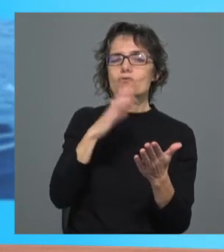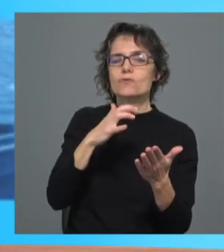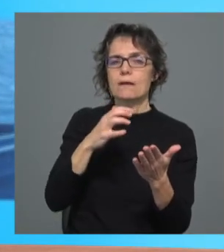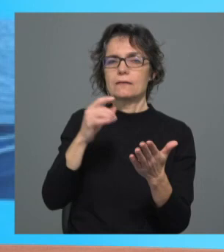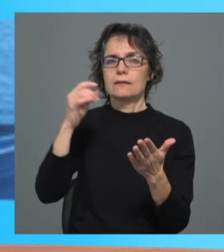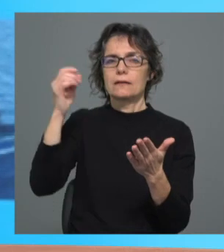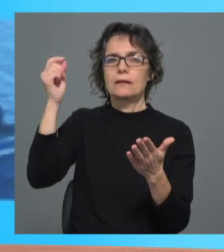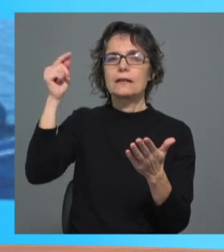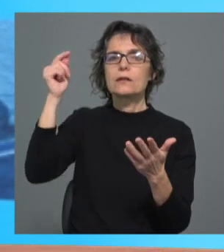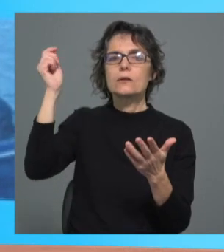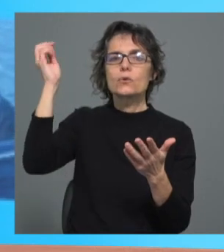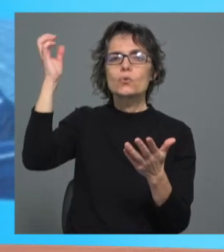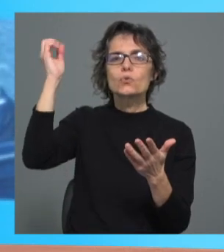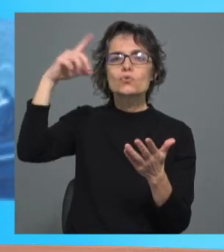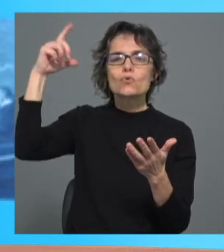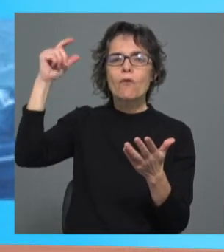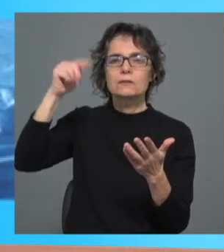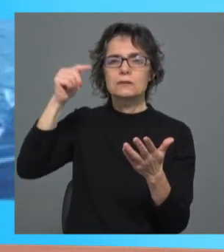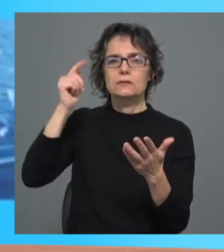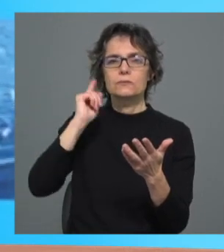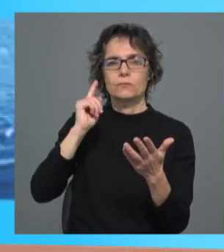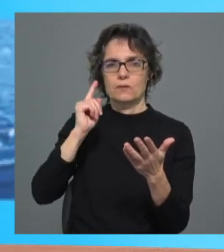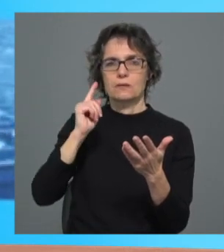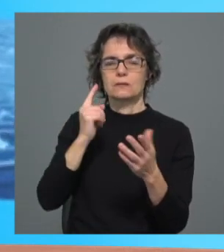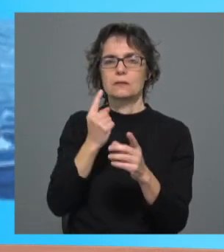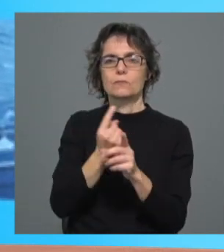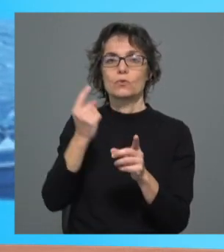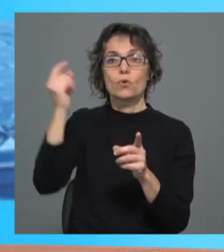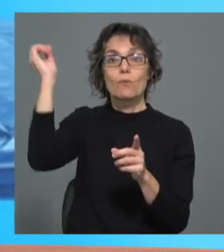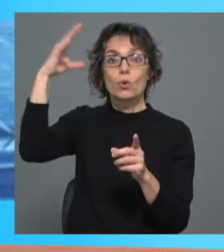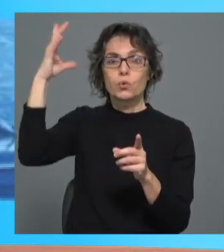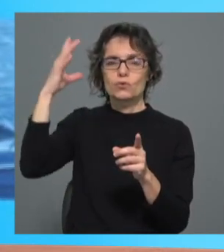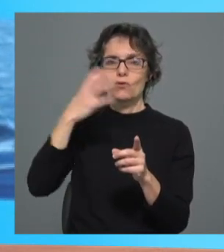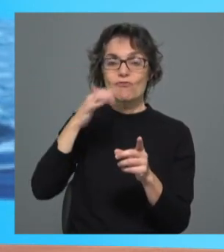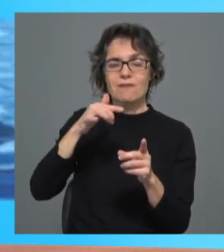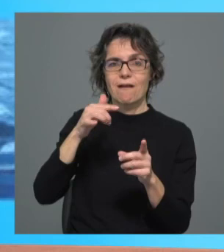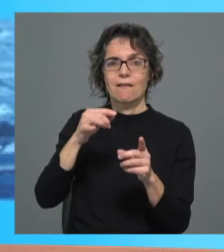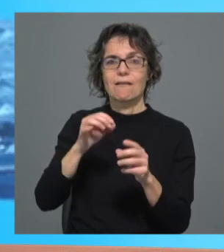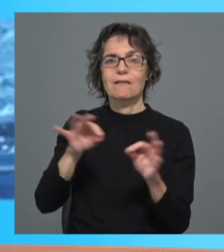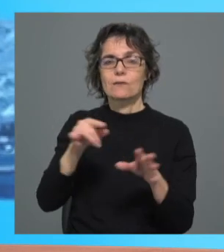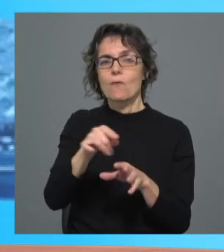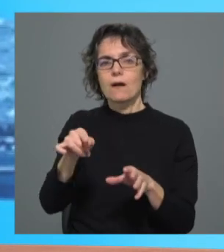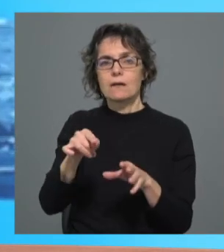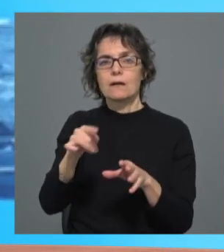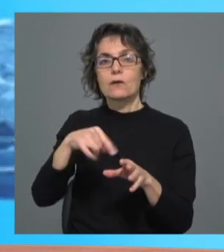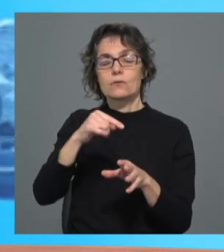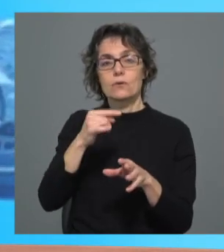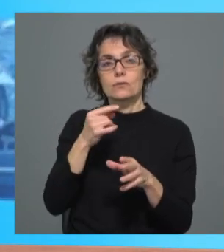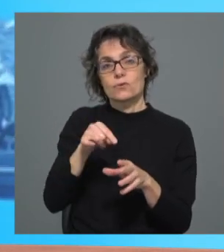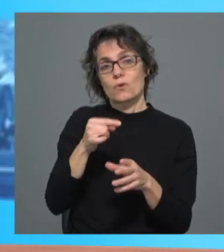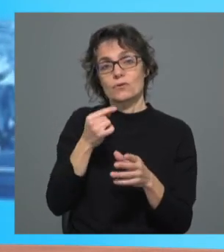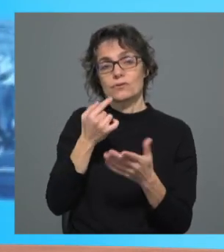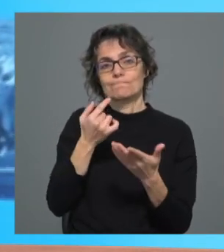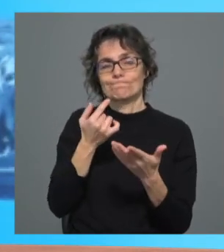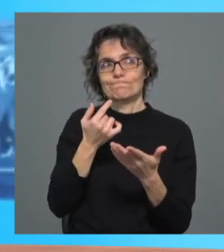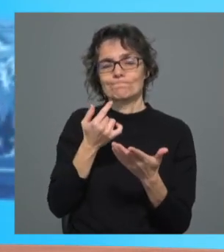imagens tão fortes, porque hoje menos, talvez nós conhecemos menos as